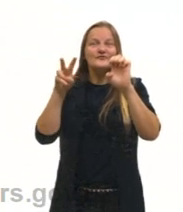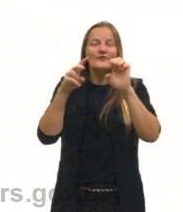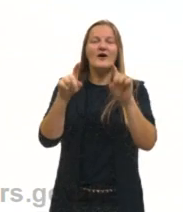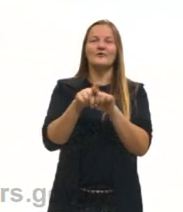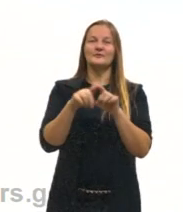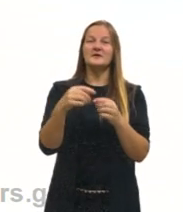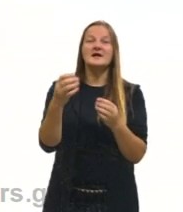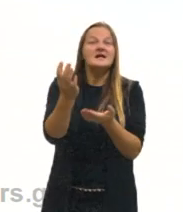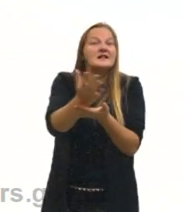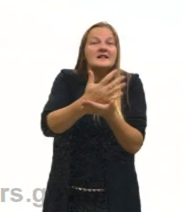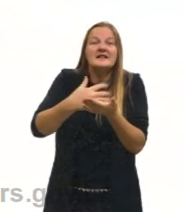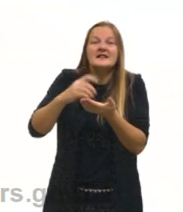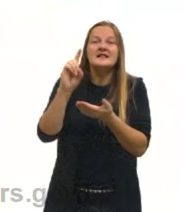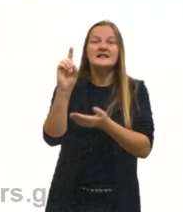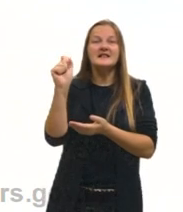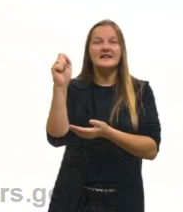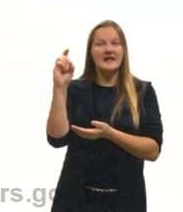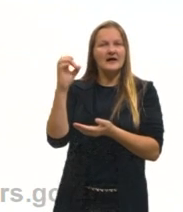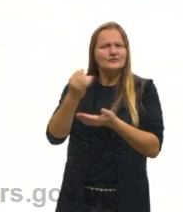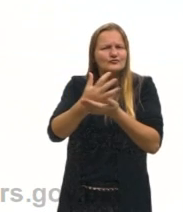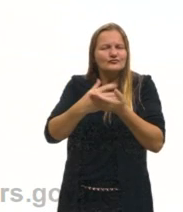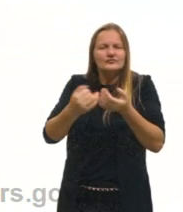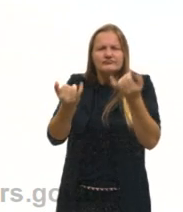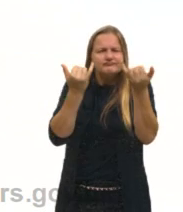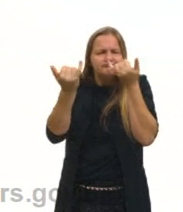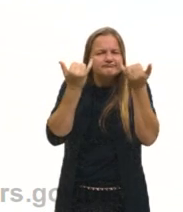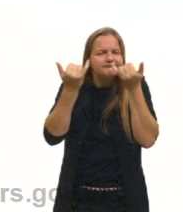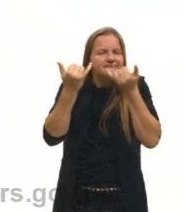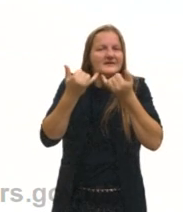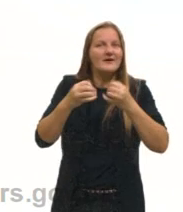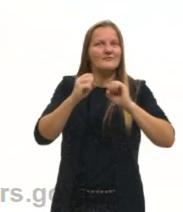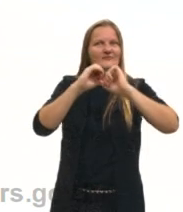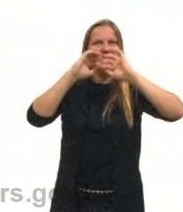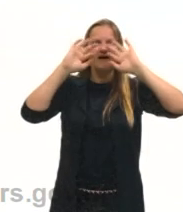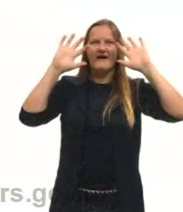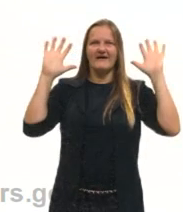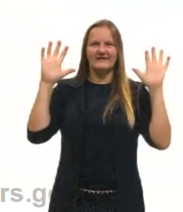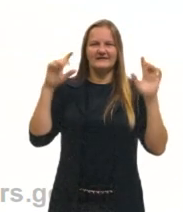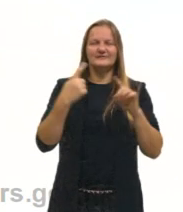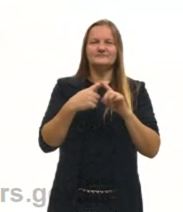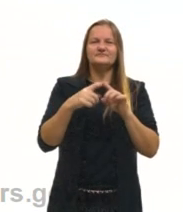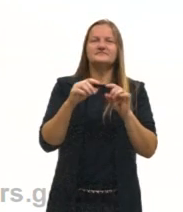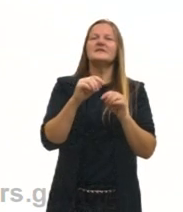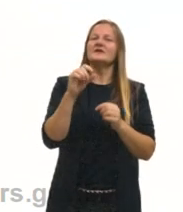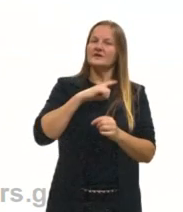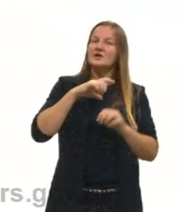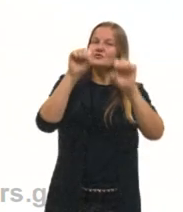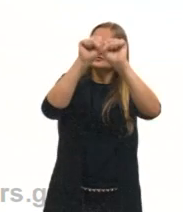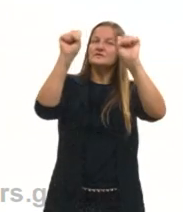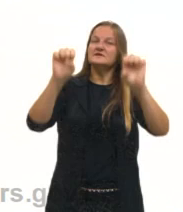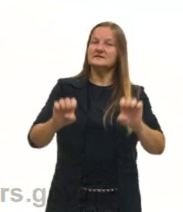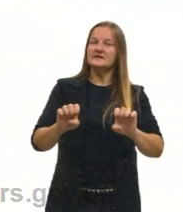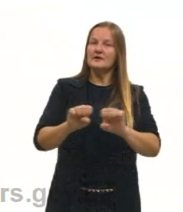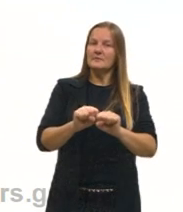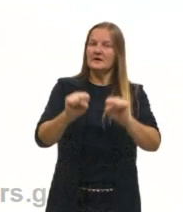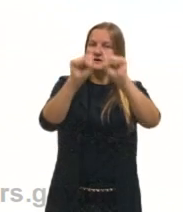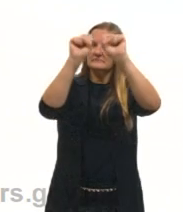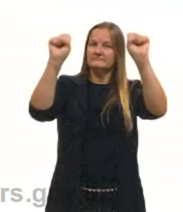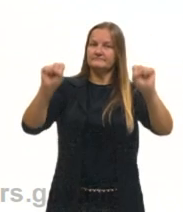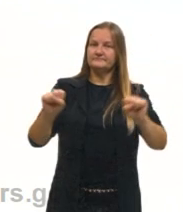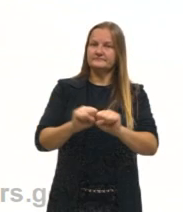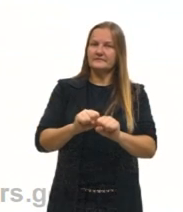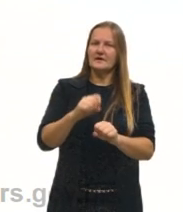tenha todos os dados disponíveis ali a gente consegue interpretar todos os lados essa exposição sistemática dos elementos né na